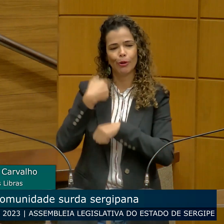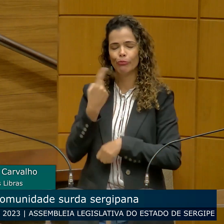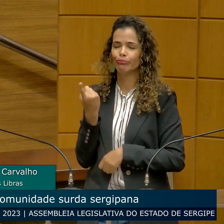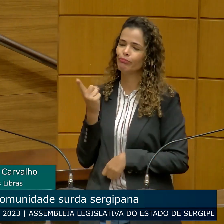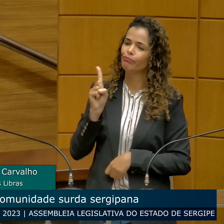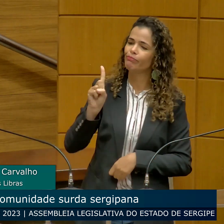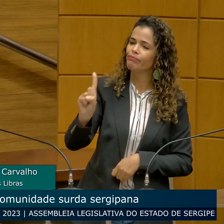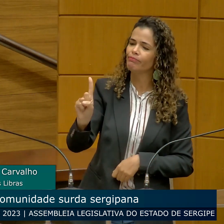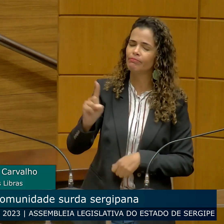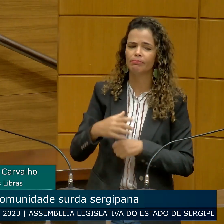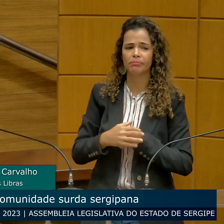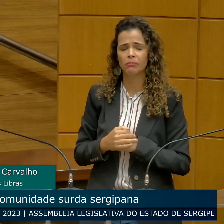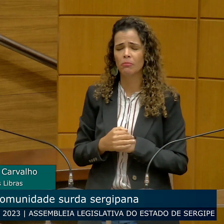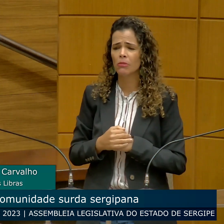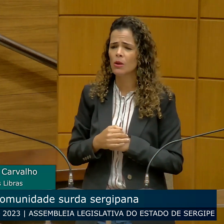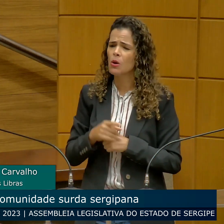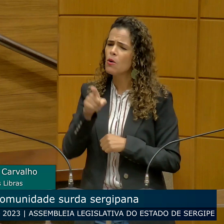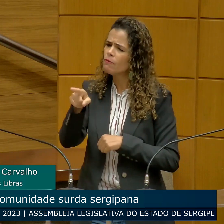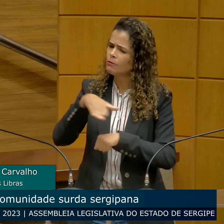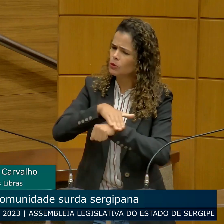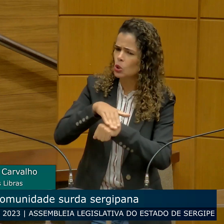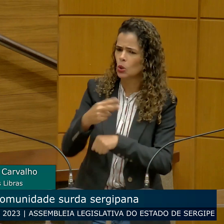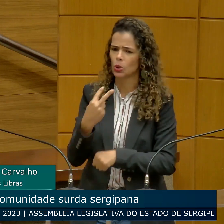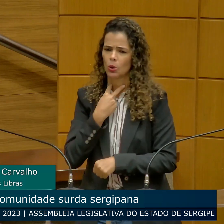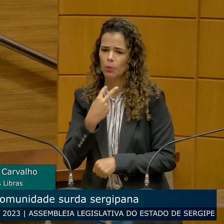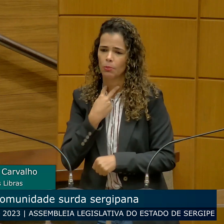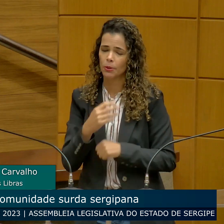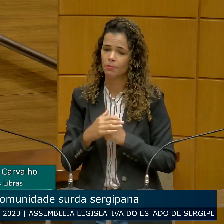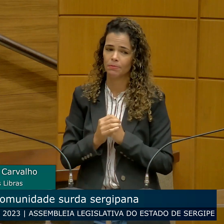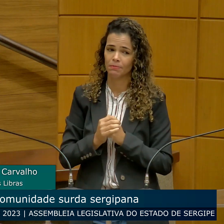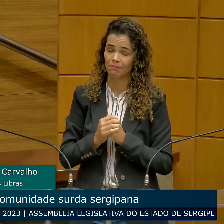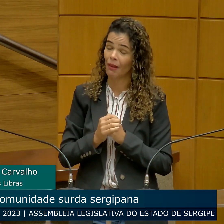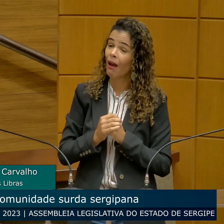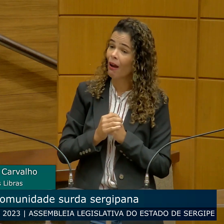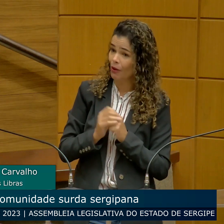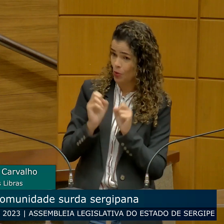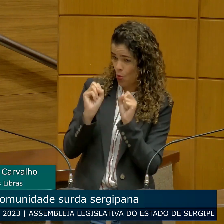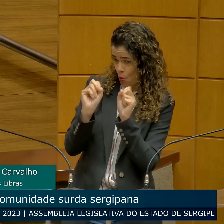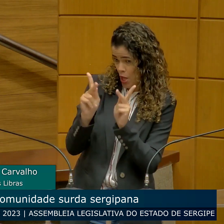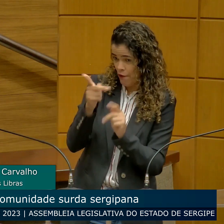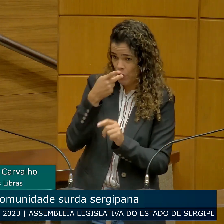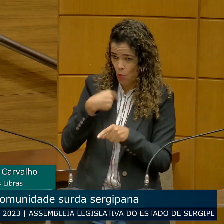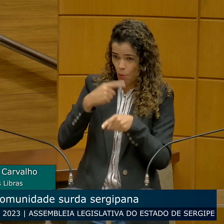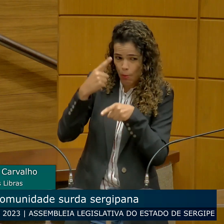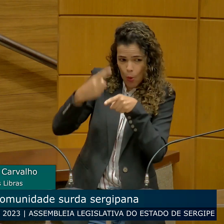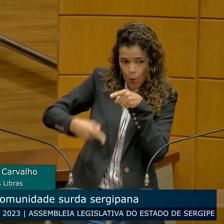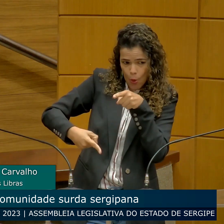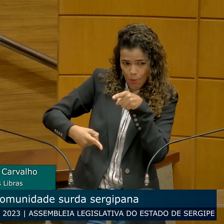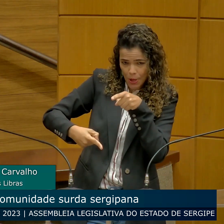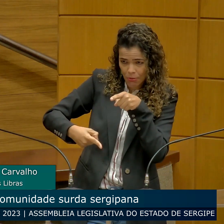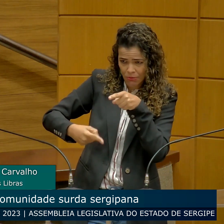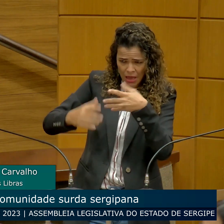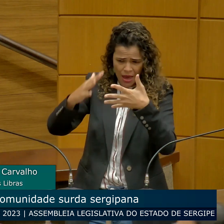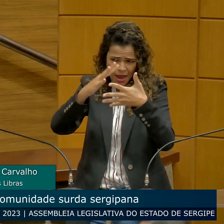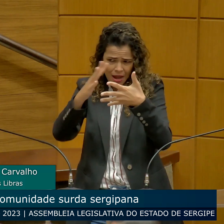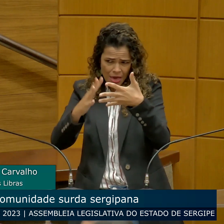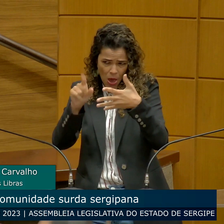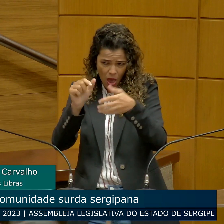E eu aqui, né, como chefe, aí o chefe me chamou e veio conversar comigo. Oh, não pode. Aí eu disse, ah, ok, tudo